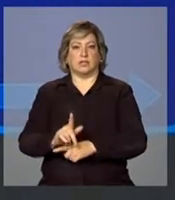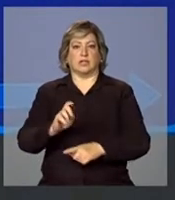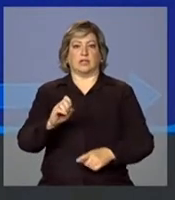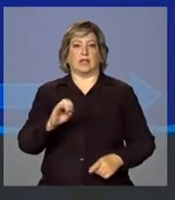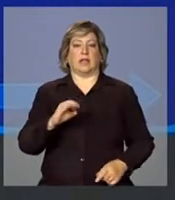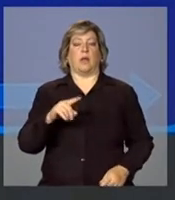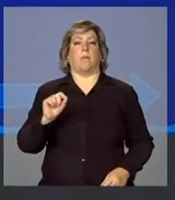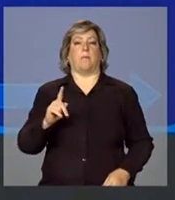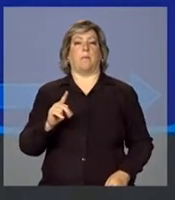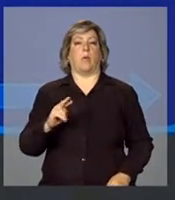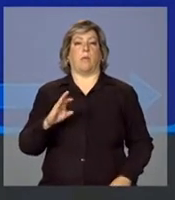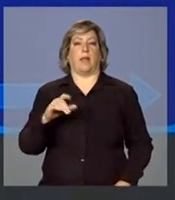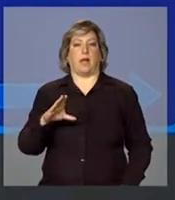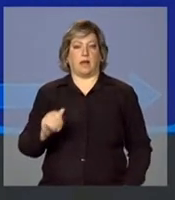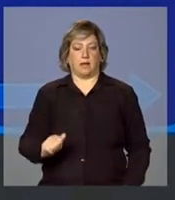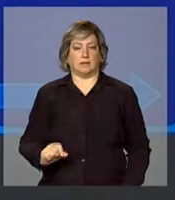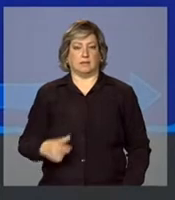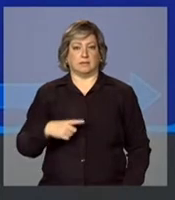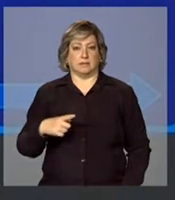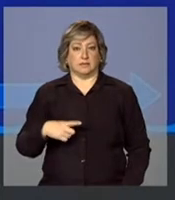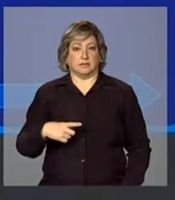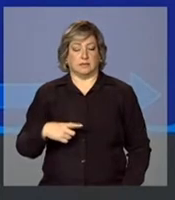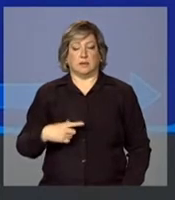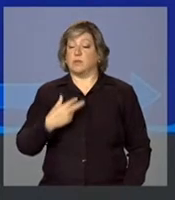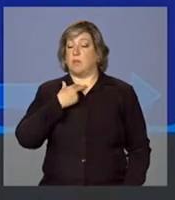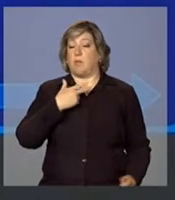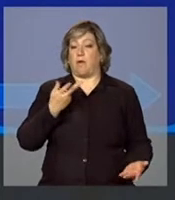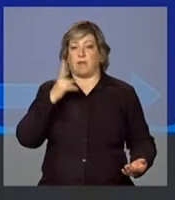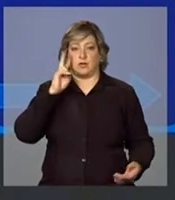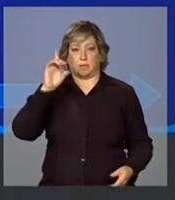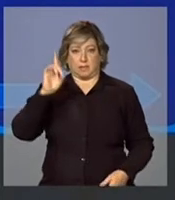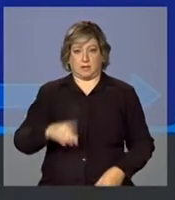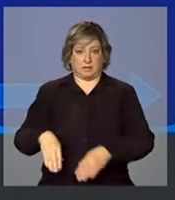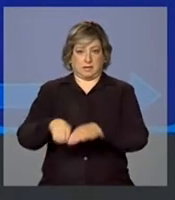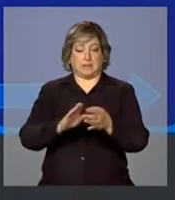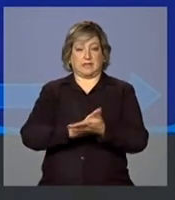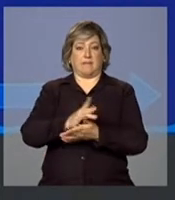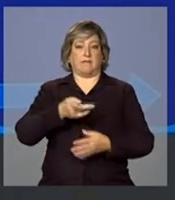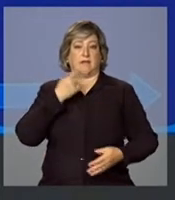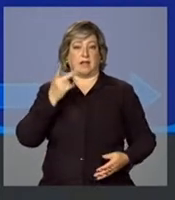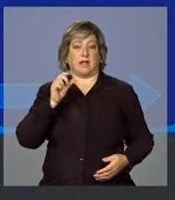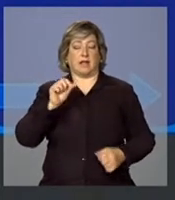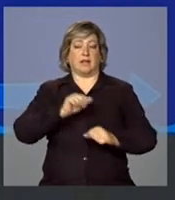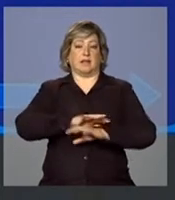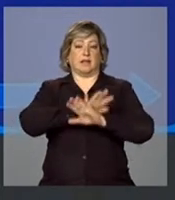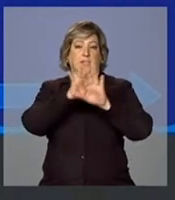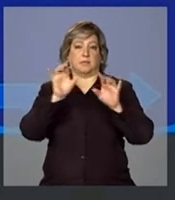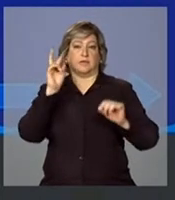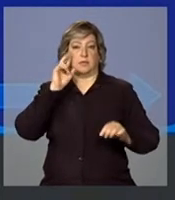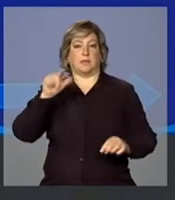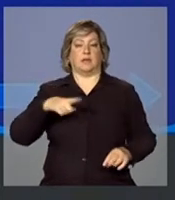pública. Então, não se pode falar em democracia sem falar de transparência e sem falar de governo aberto.